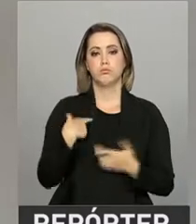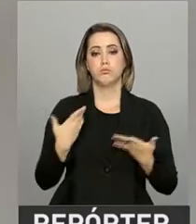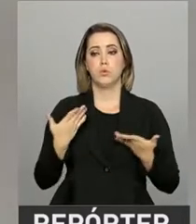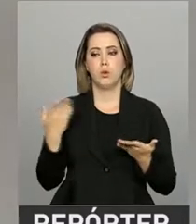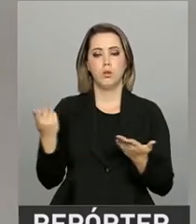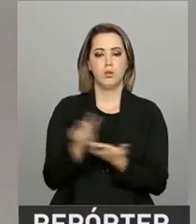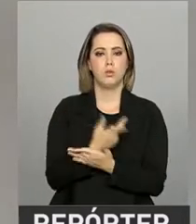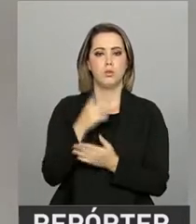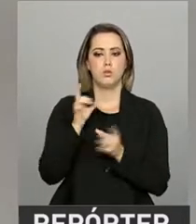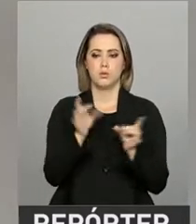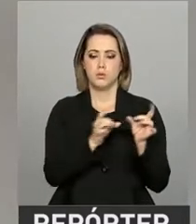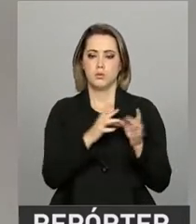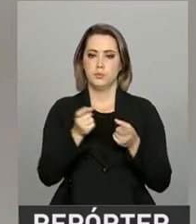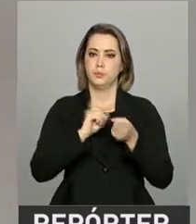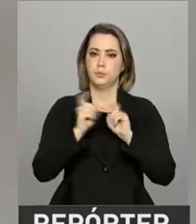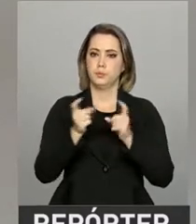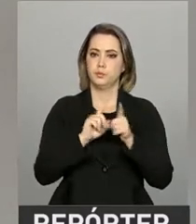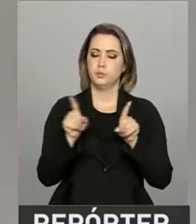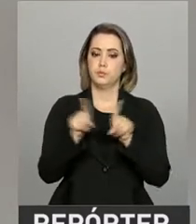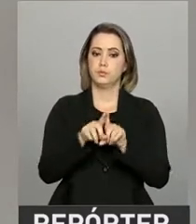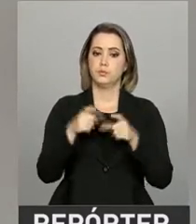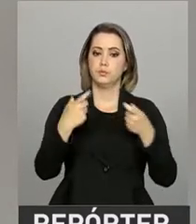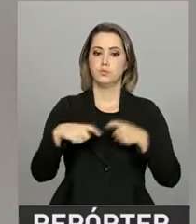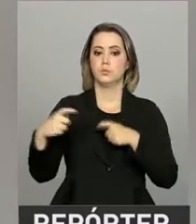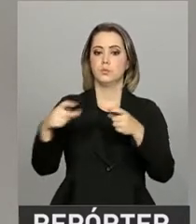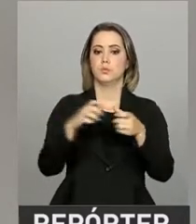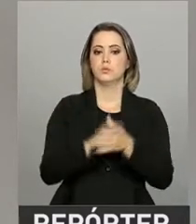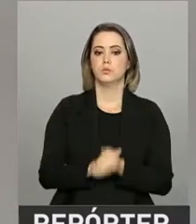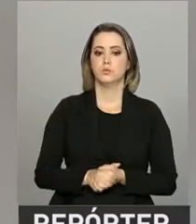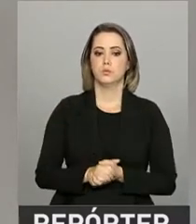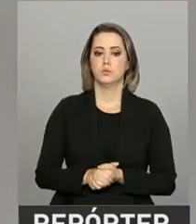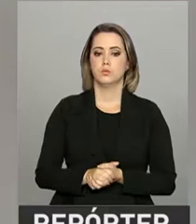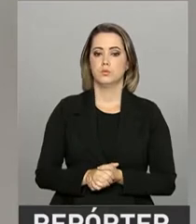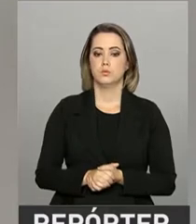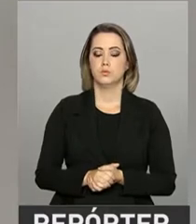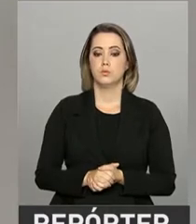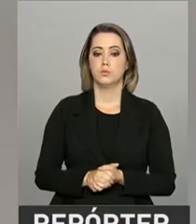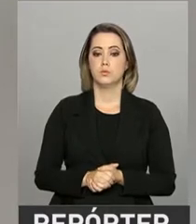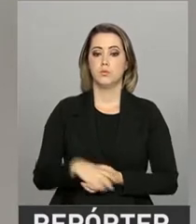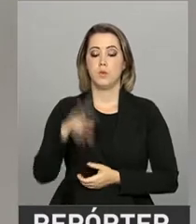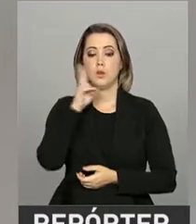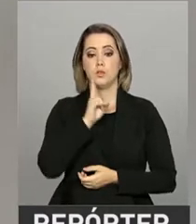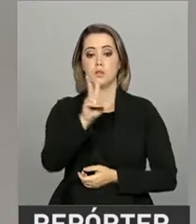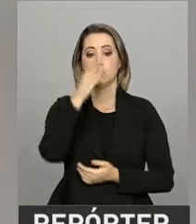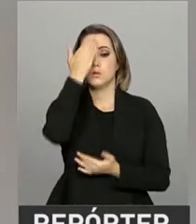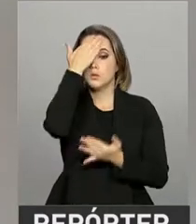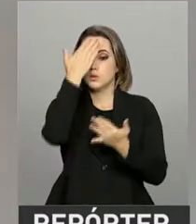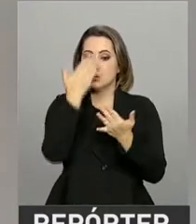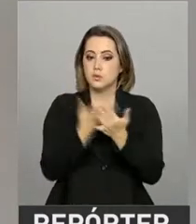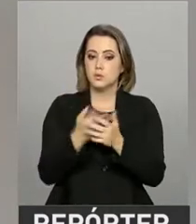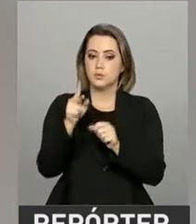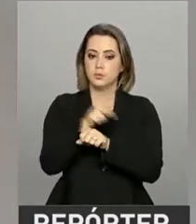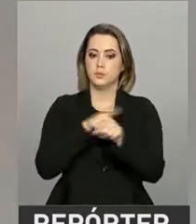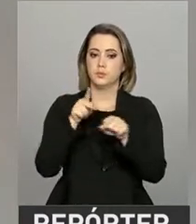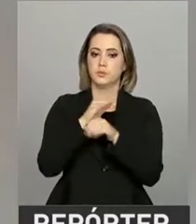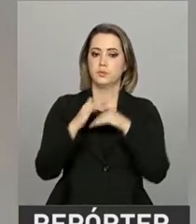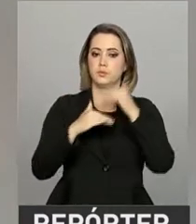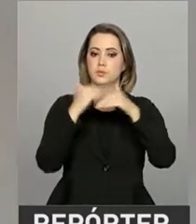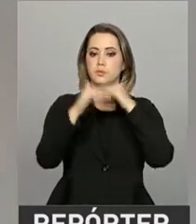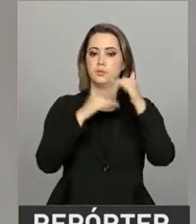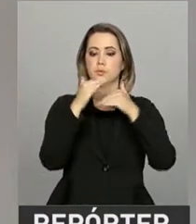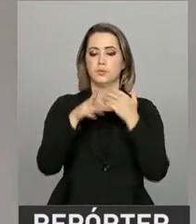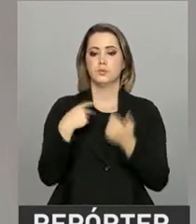últimos leilões de concessão de portos e aeroportos. Vocês vejam que a credibilidade do país está aumentando quando